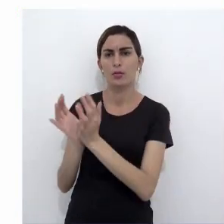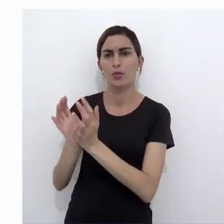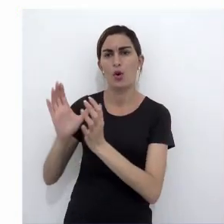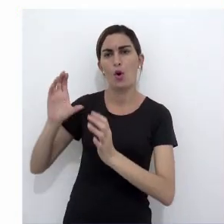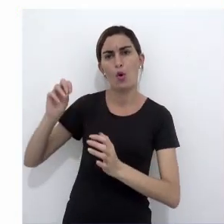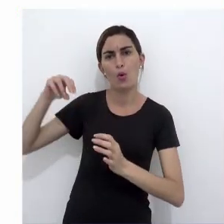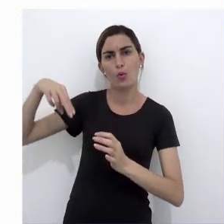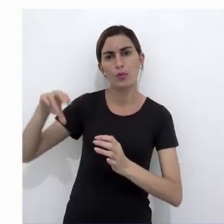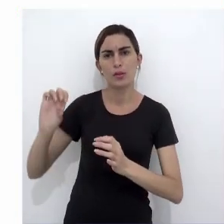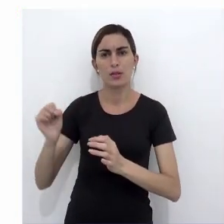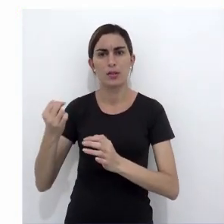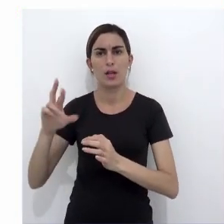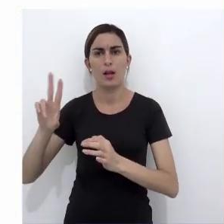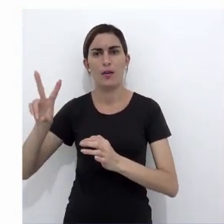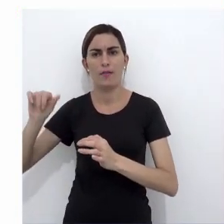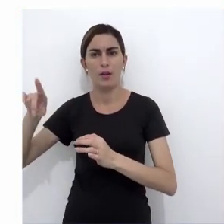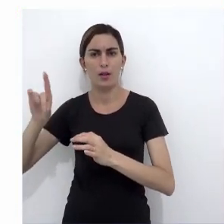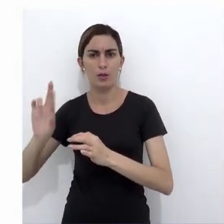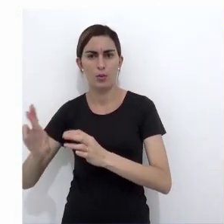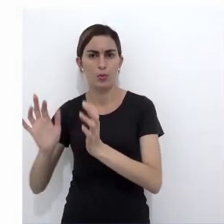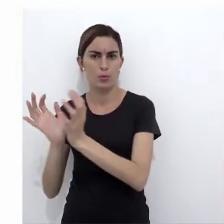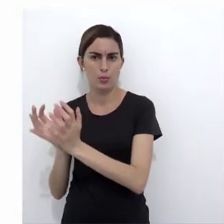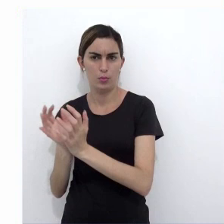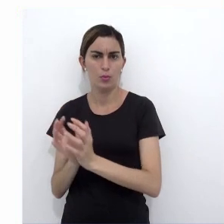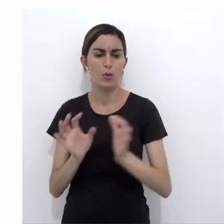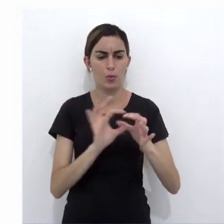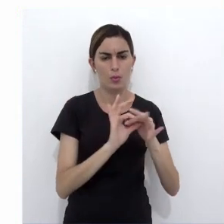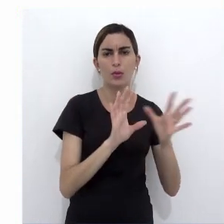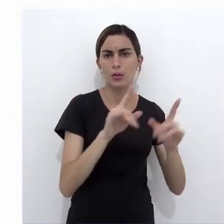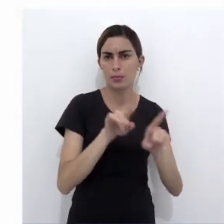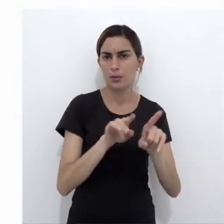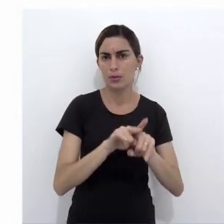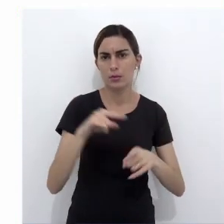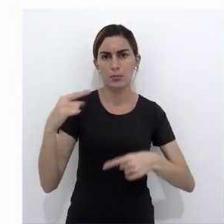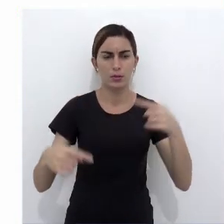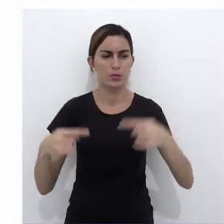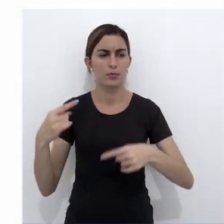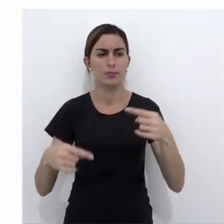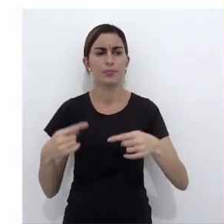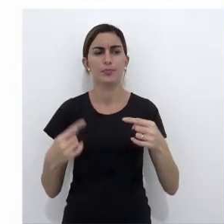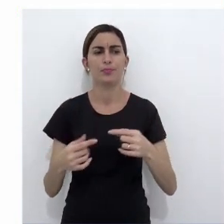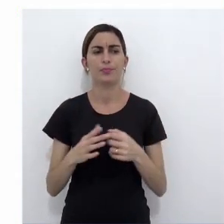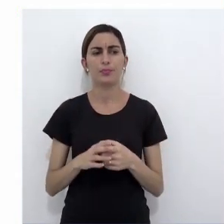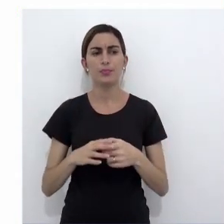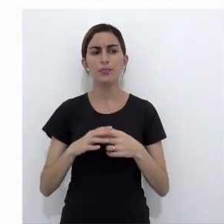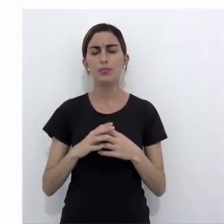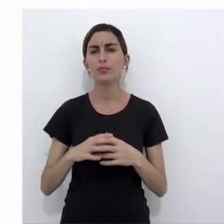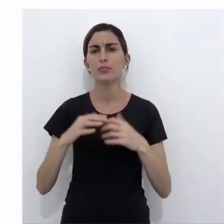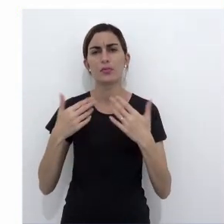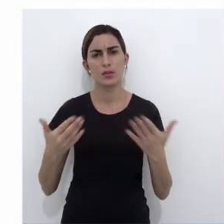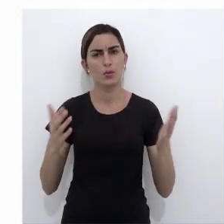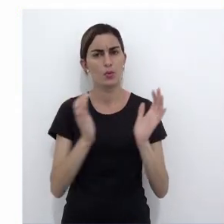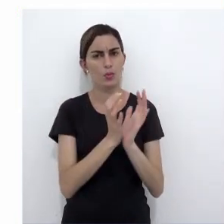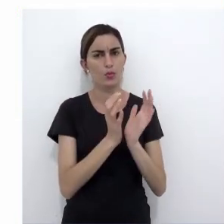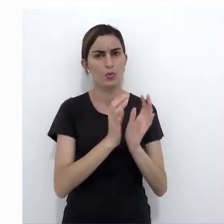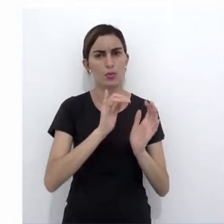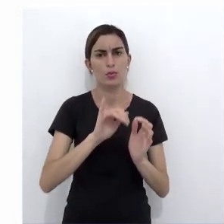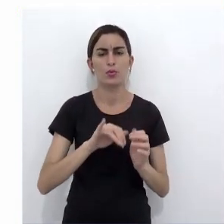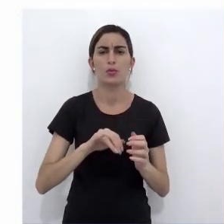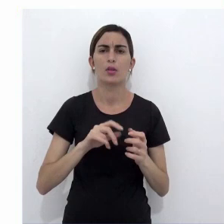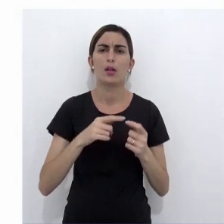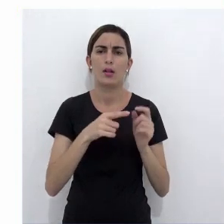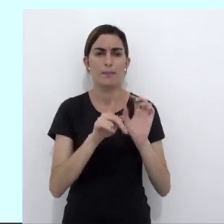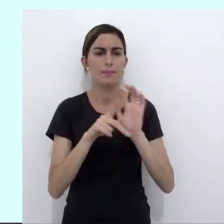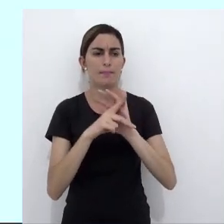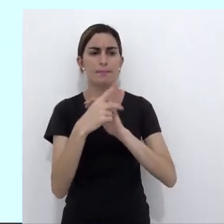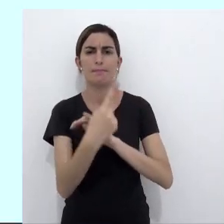Partido Conservador. O Partido Liberal também podia ser chamado dos Luzias. Na realidade, os Luzias